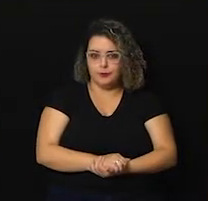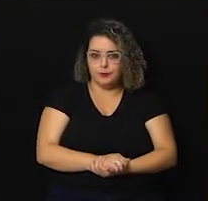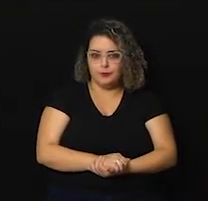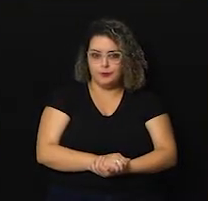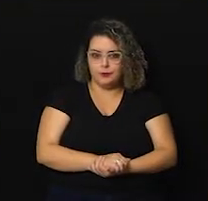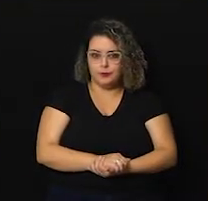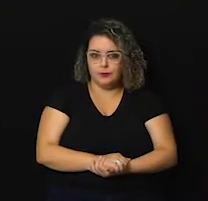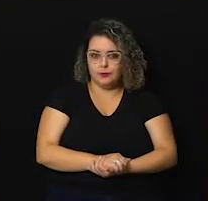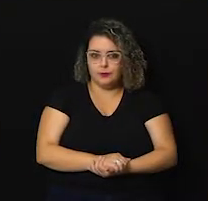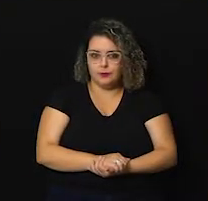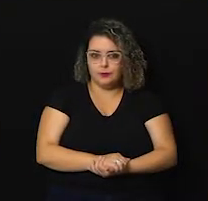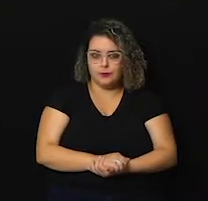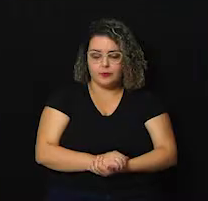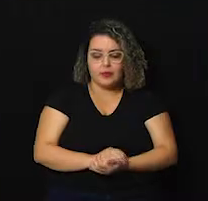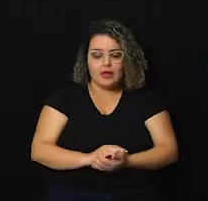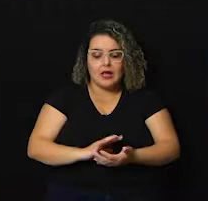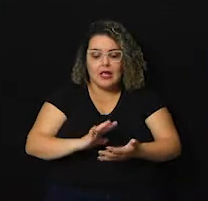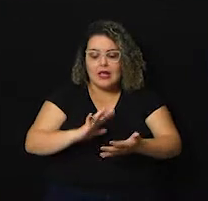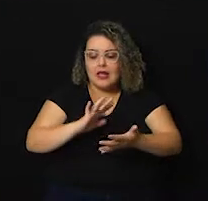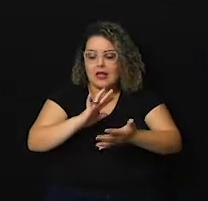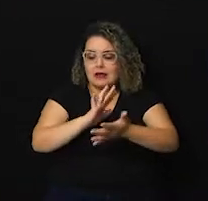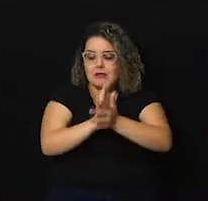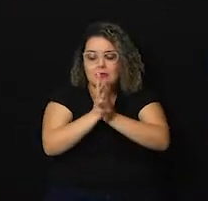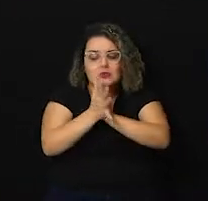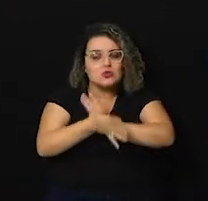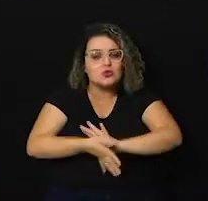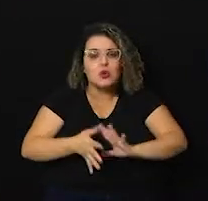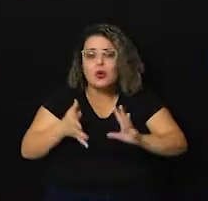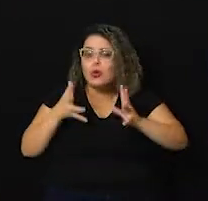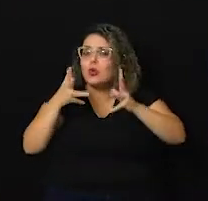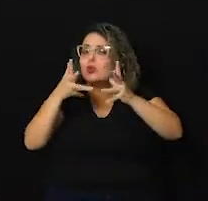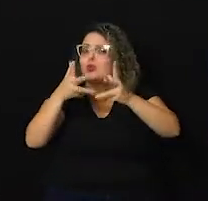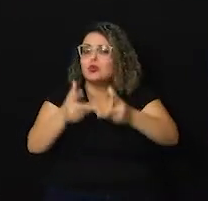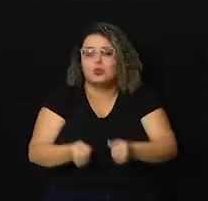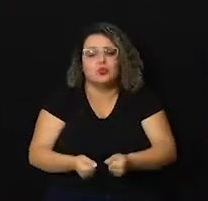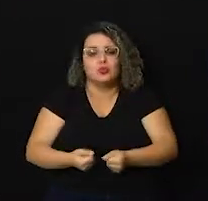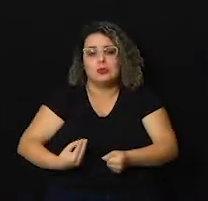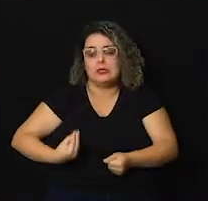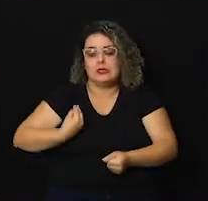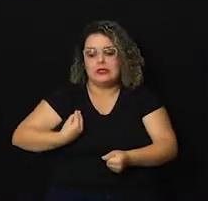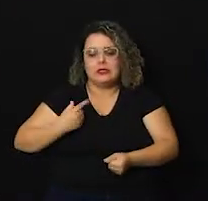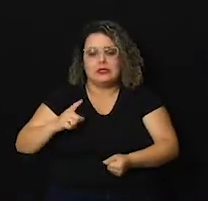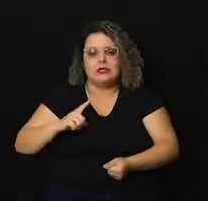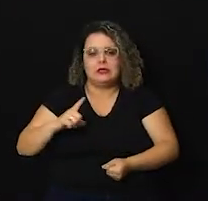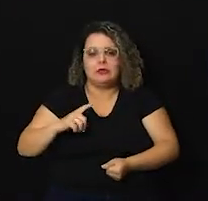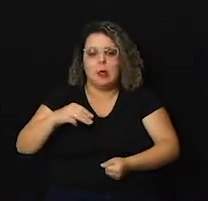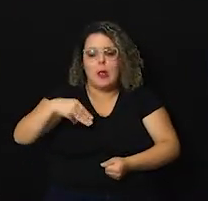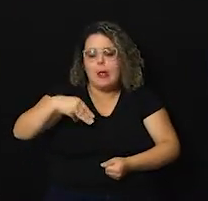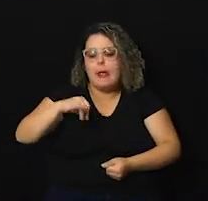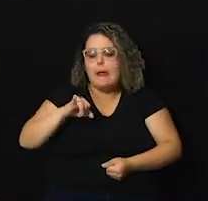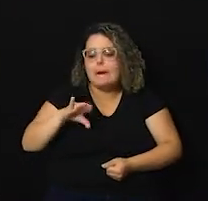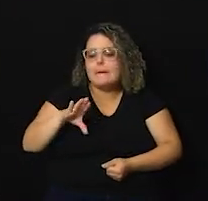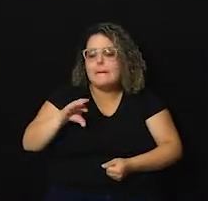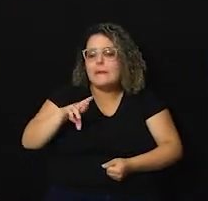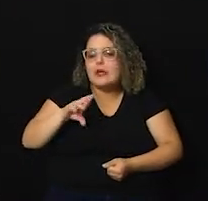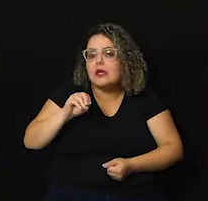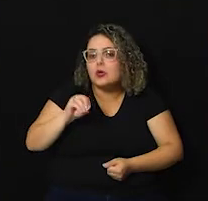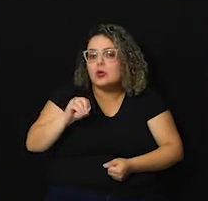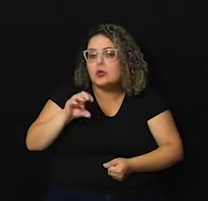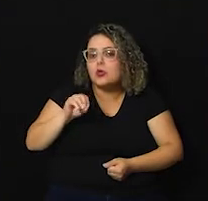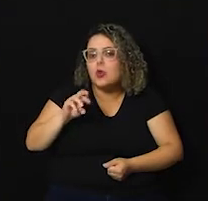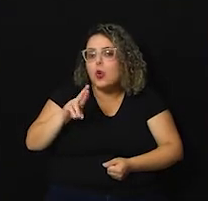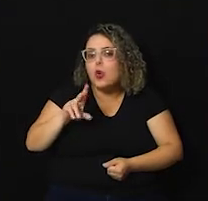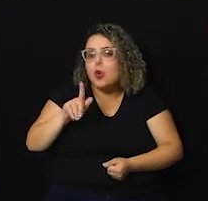Ele esteriliza o solo, ele mata toda a população animal, micro-organismos, que são